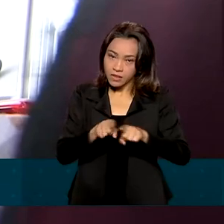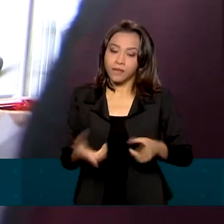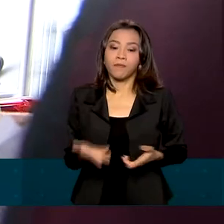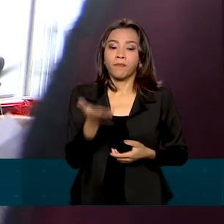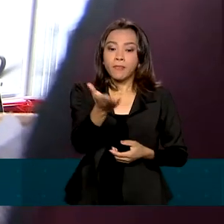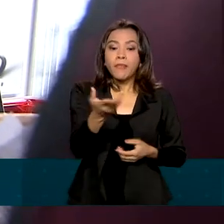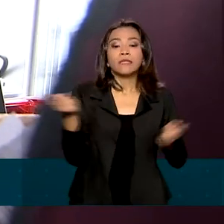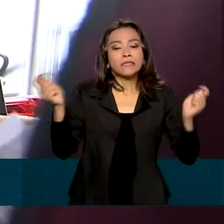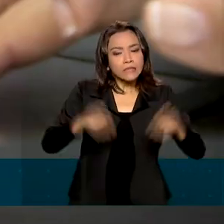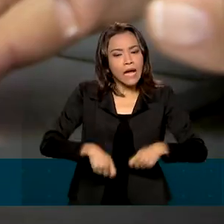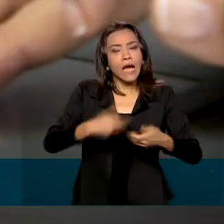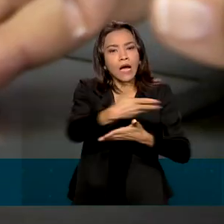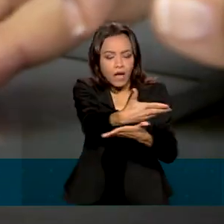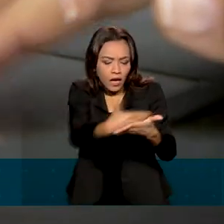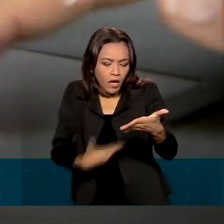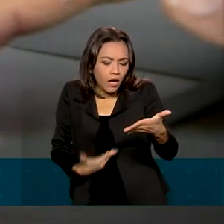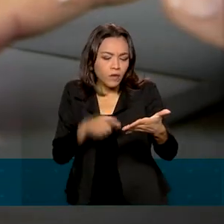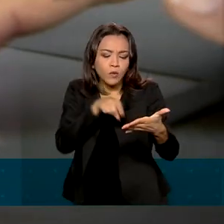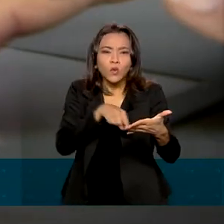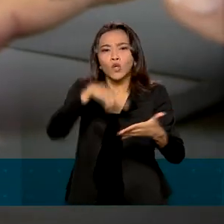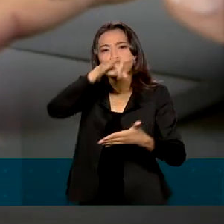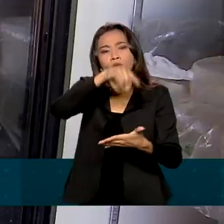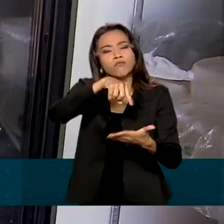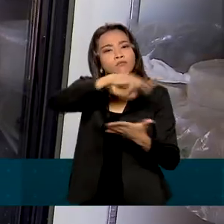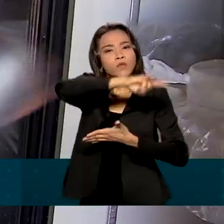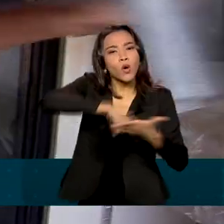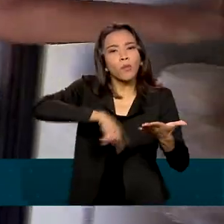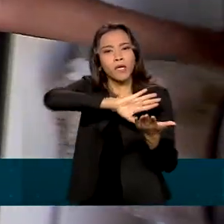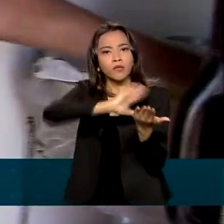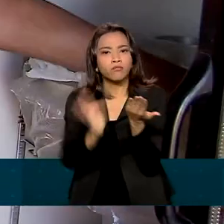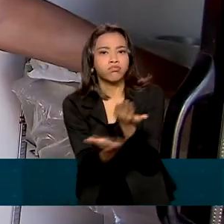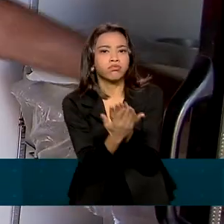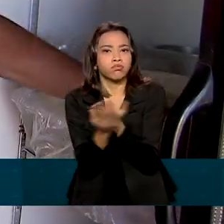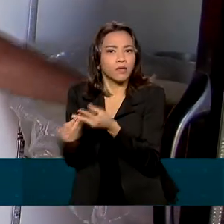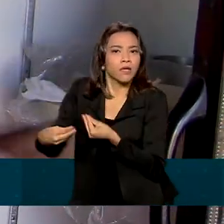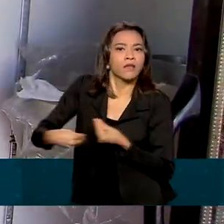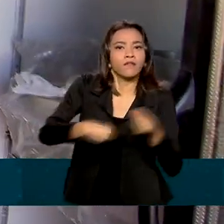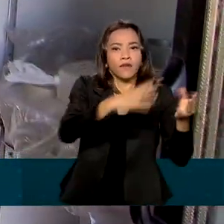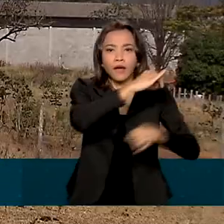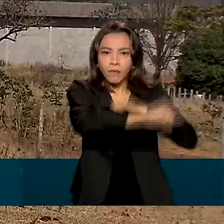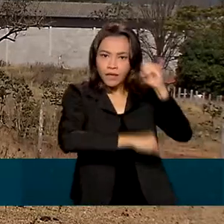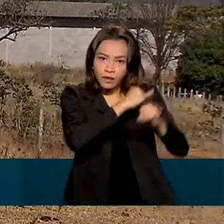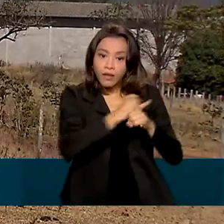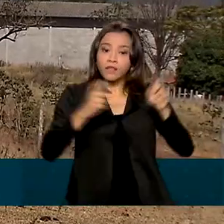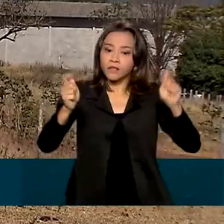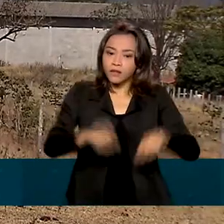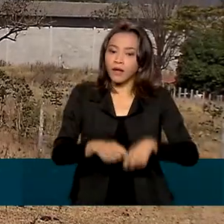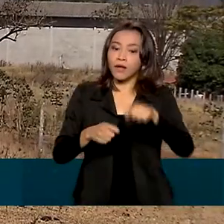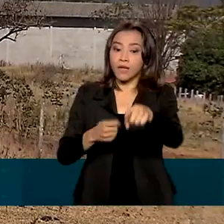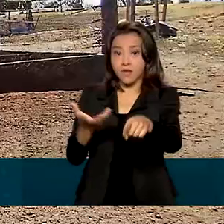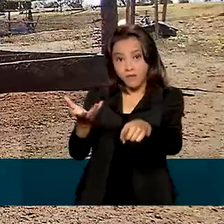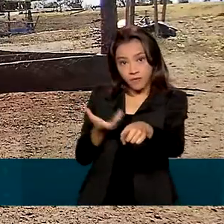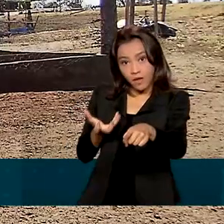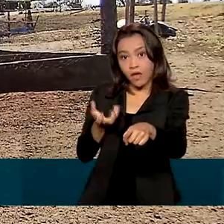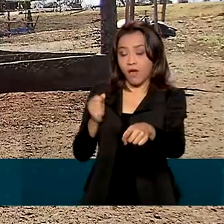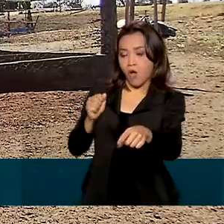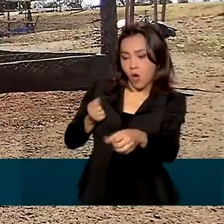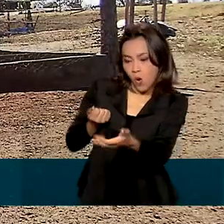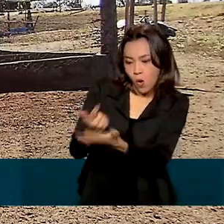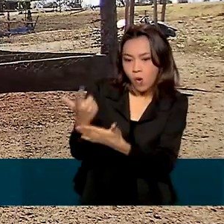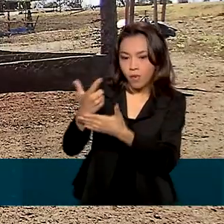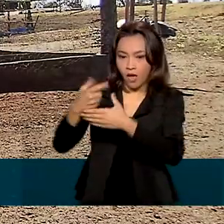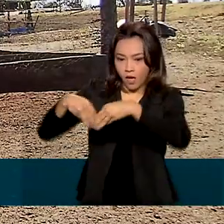de financiamento e toda a documentação online. Trabalhadores rurais que quiserem obter financiamento para compra ou